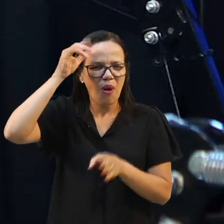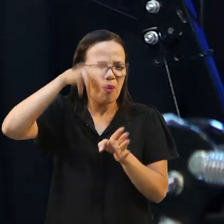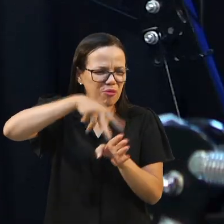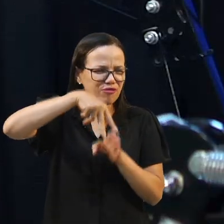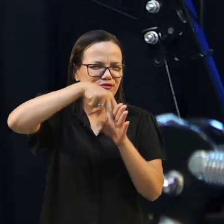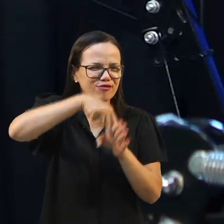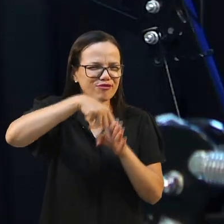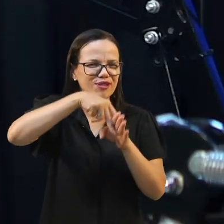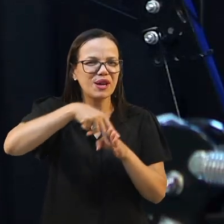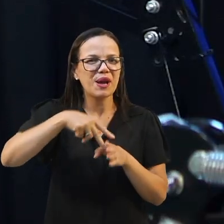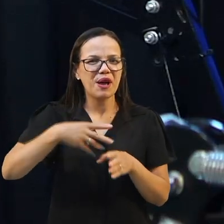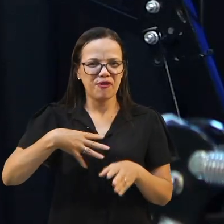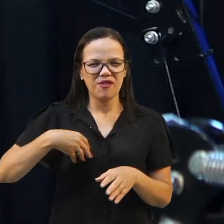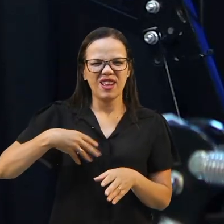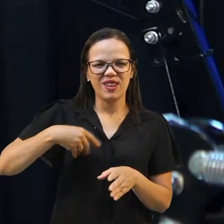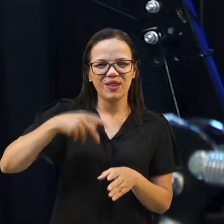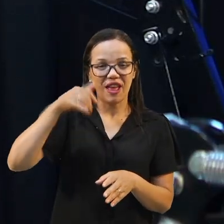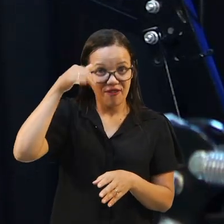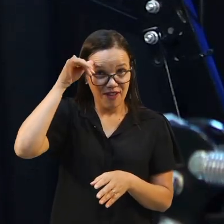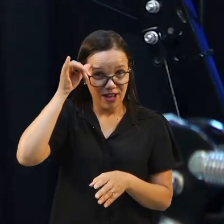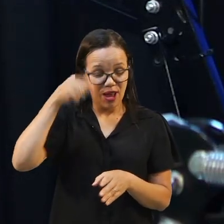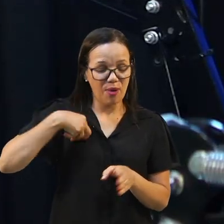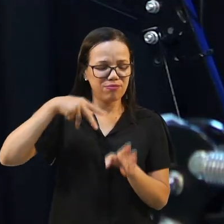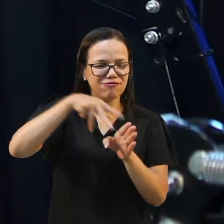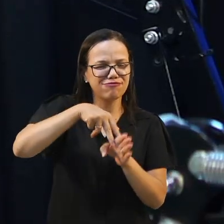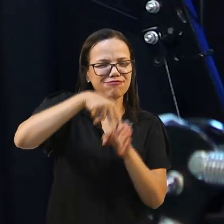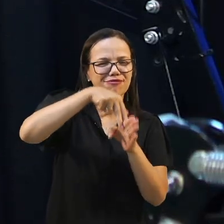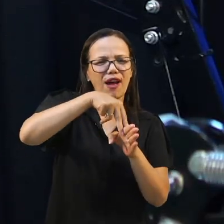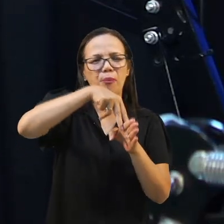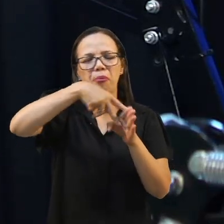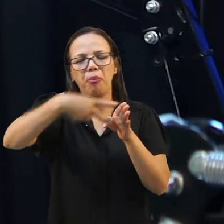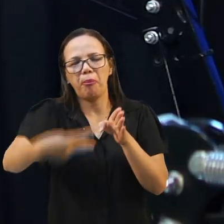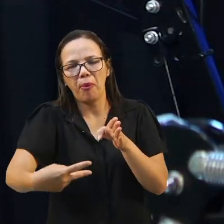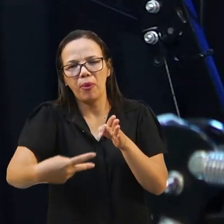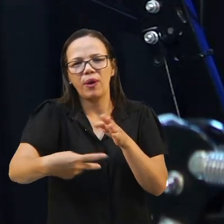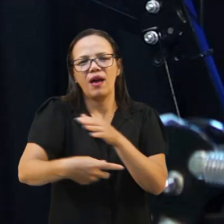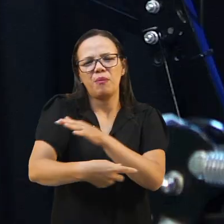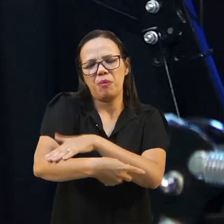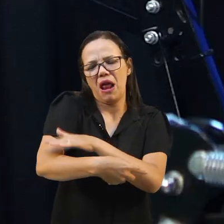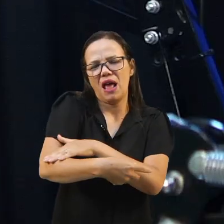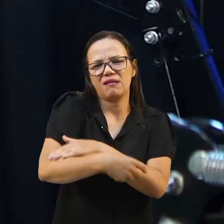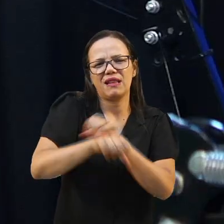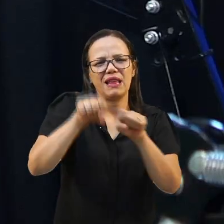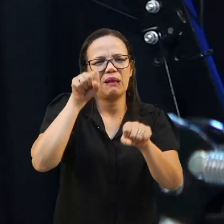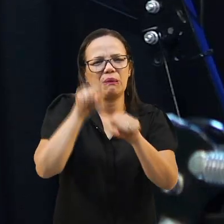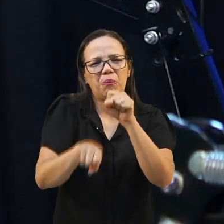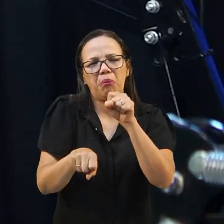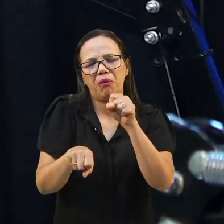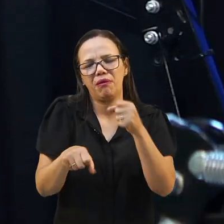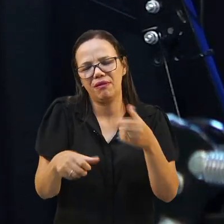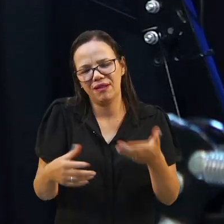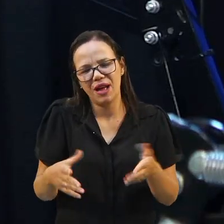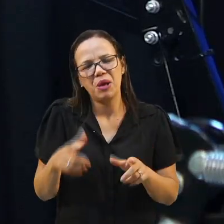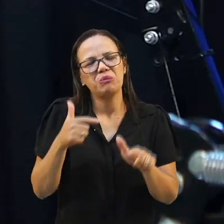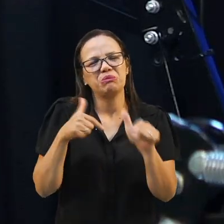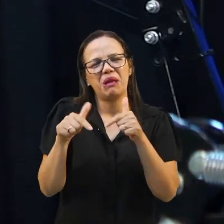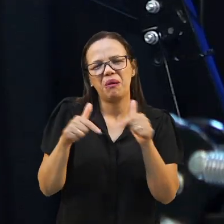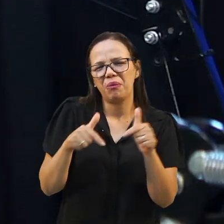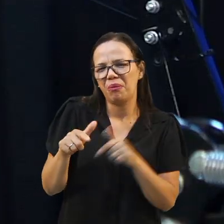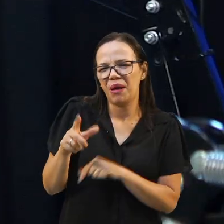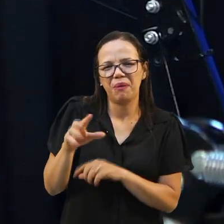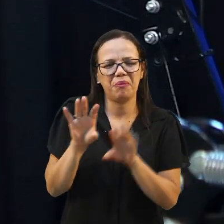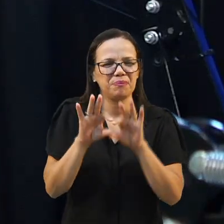coisas de maluco, de menino, né? E quebrei um braço, e que deu um trabalho grande para minha família, porque não